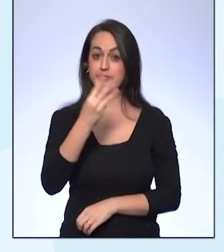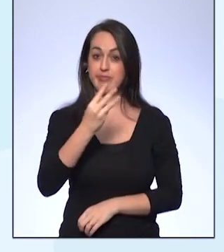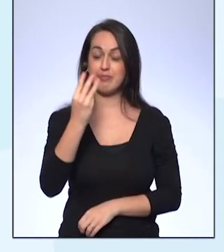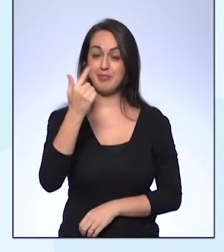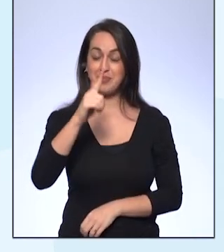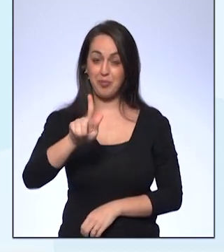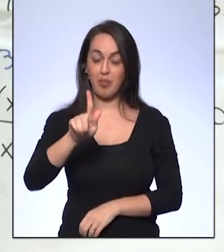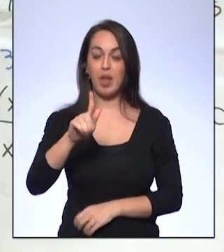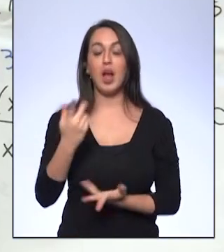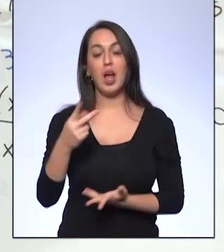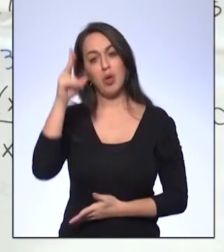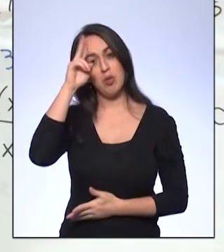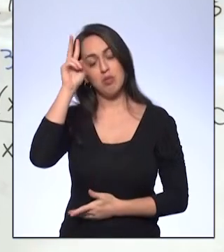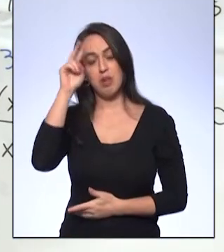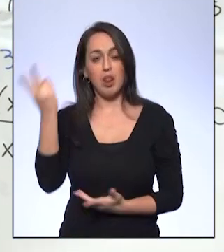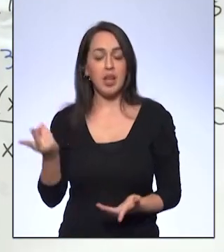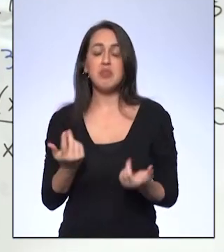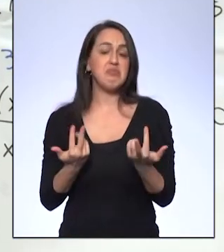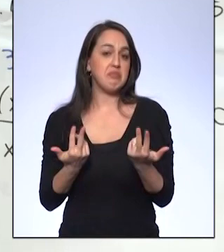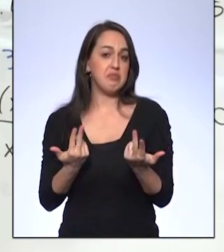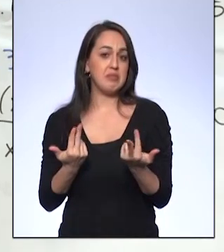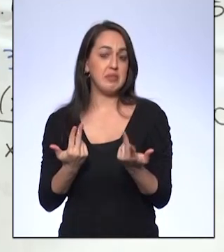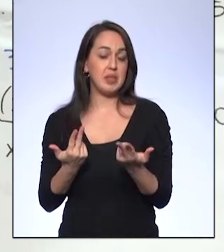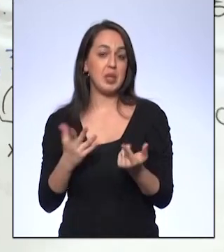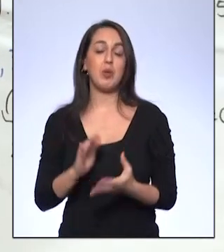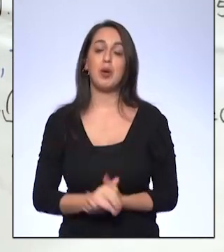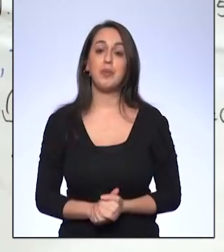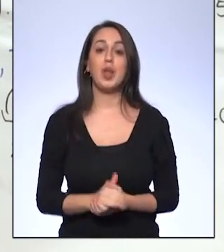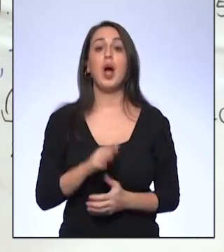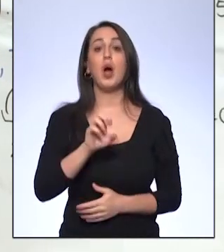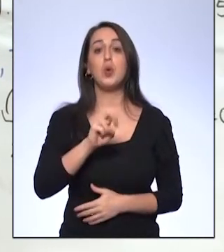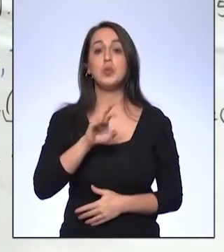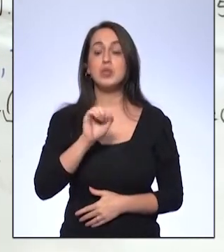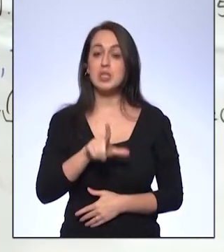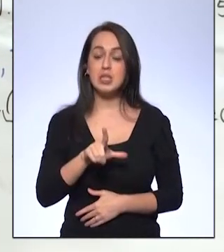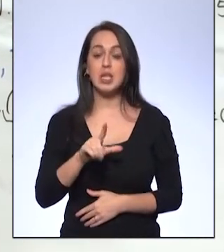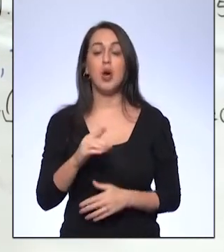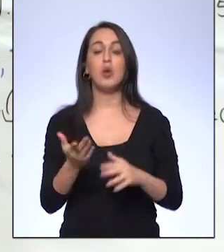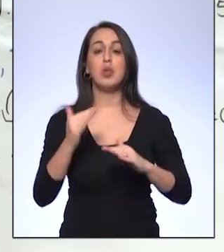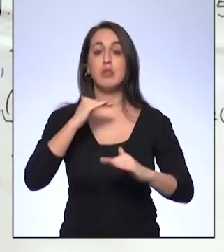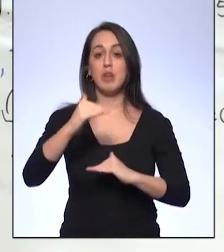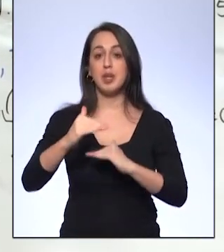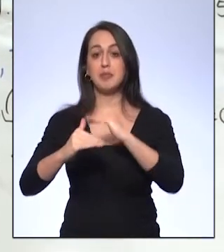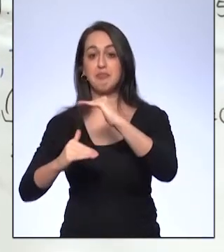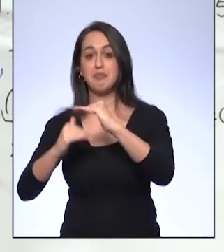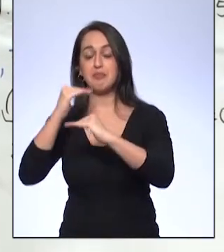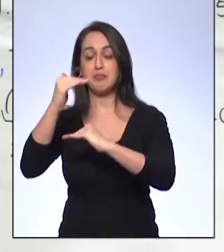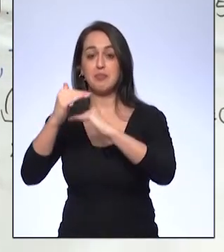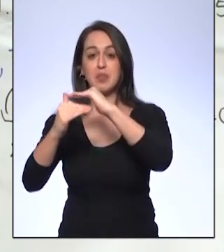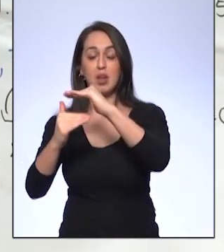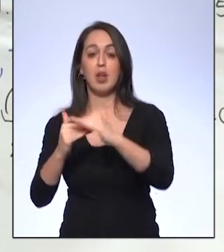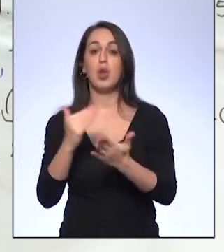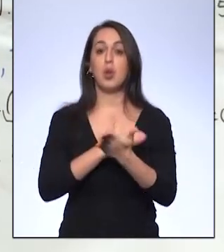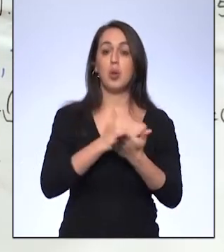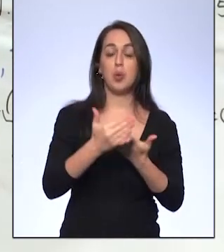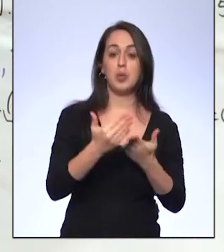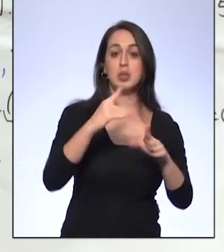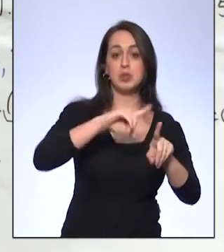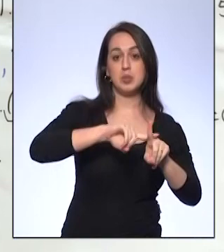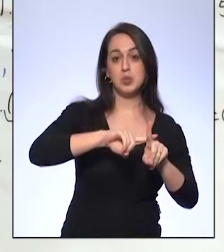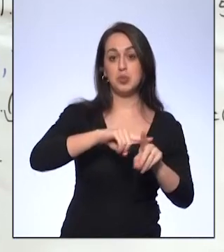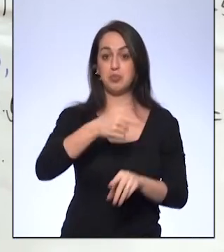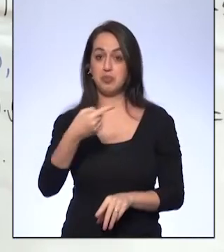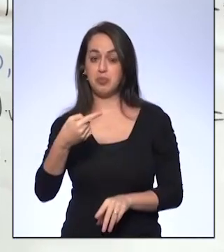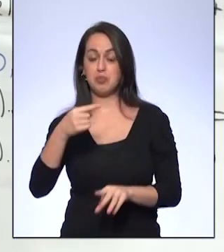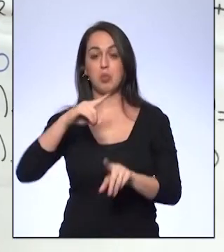eu falei a mesma coisa para você, que os sinais se intercalam. Ele começa positivo,